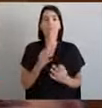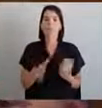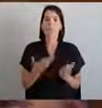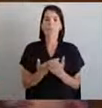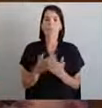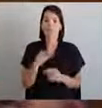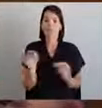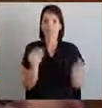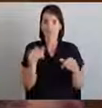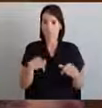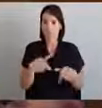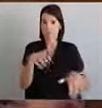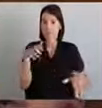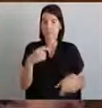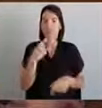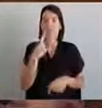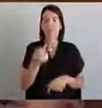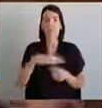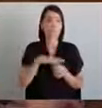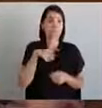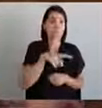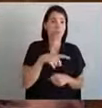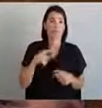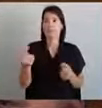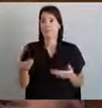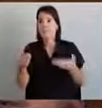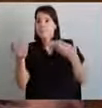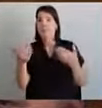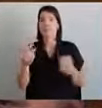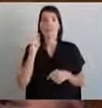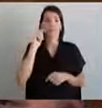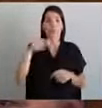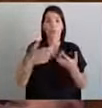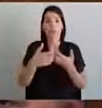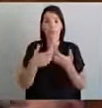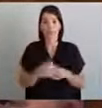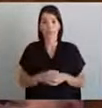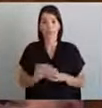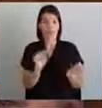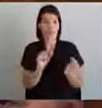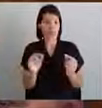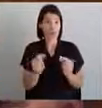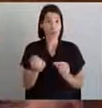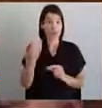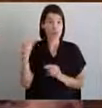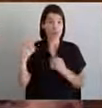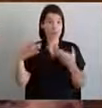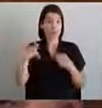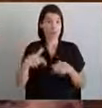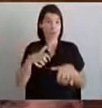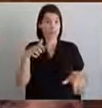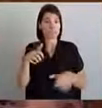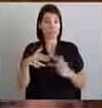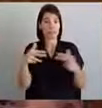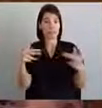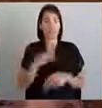à Assembleia, refere-se o Covid, a inflação e o conflito na Ucrânia. No debate que aqui tivemos originalmente em Assembleia Municipal, o Sr. Presidente